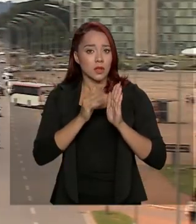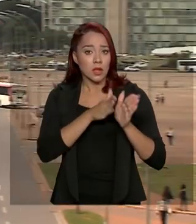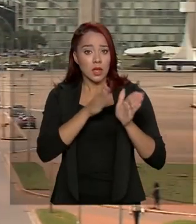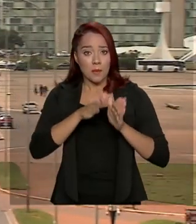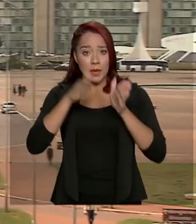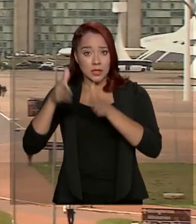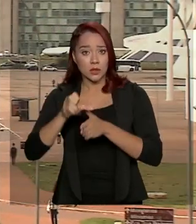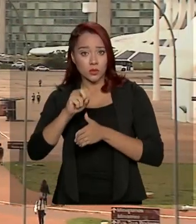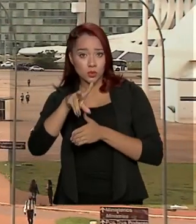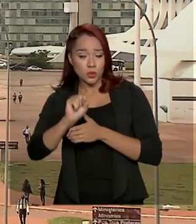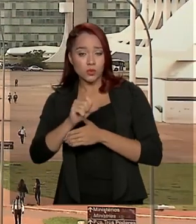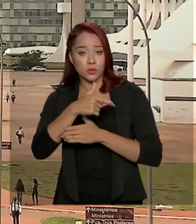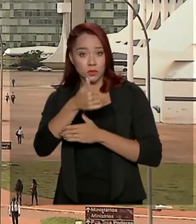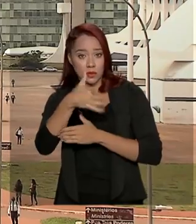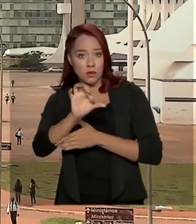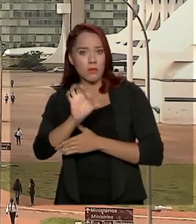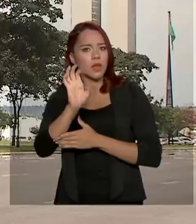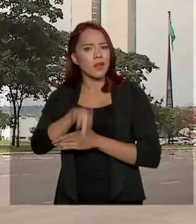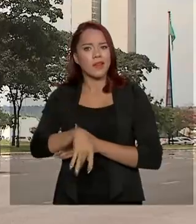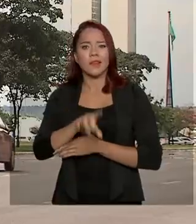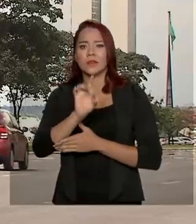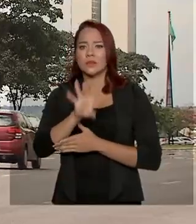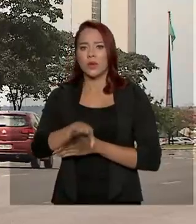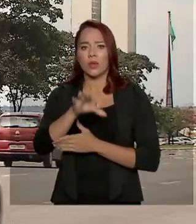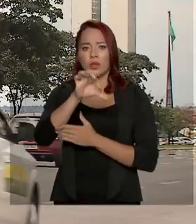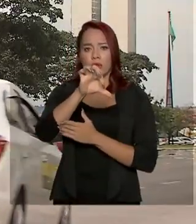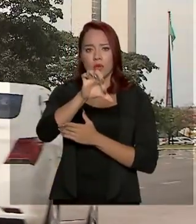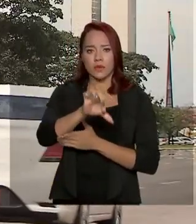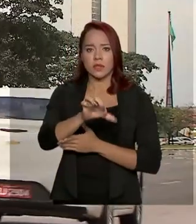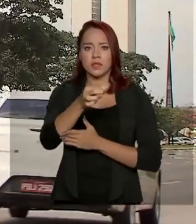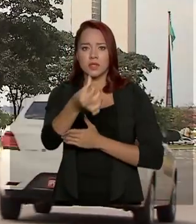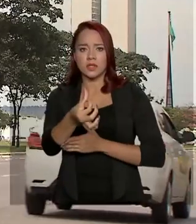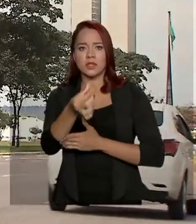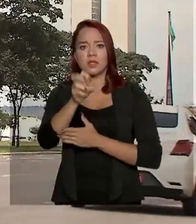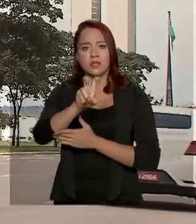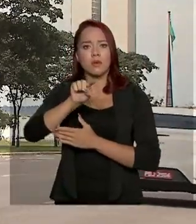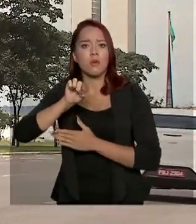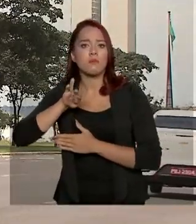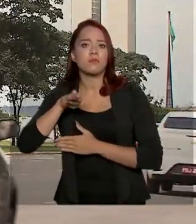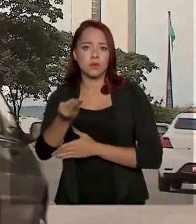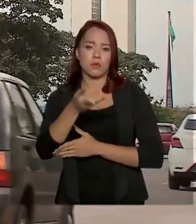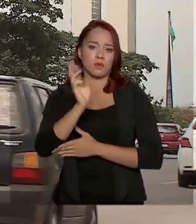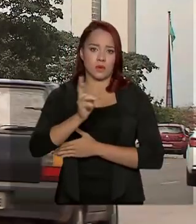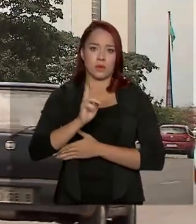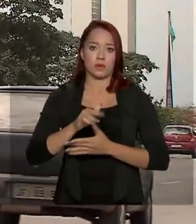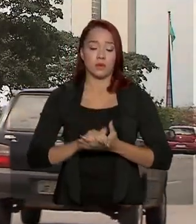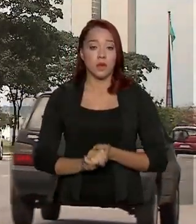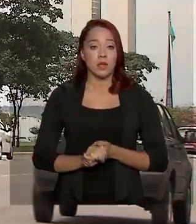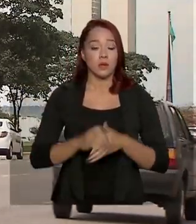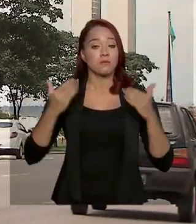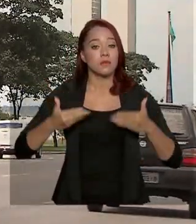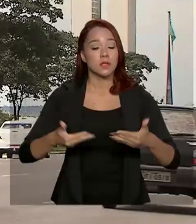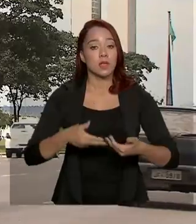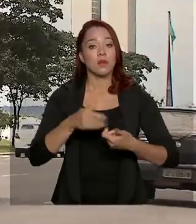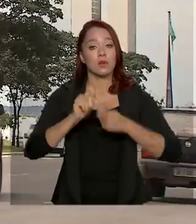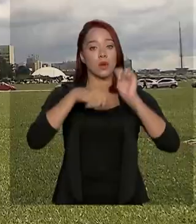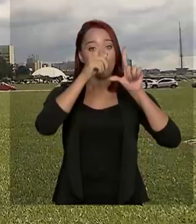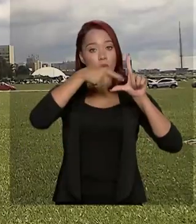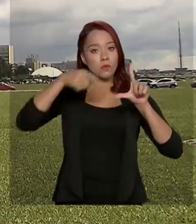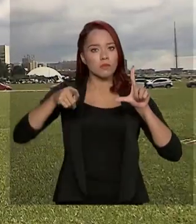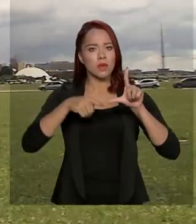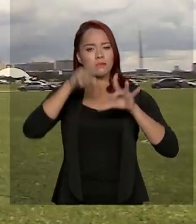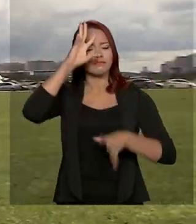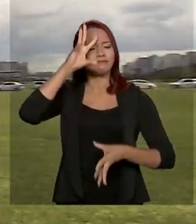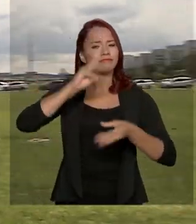ao SUS em 2019 foi apenas de R 965 milhões. O Ministério da Economia chegou à